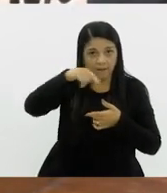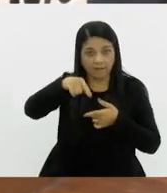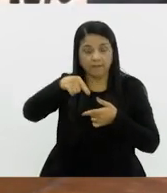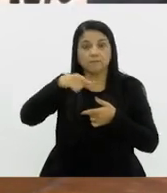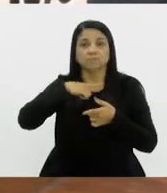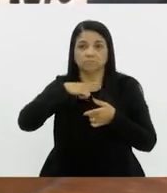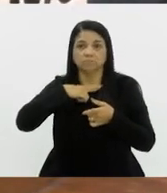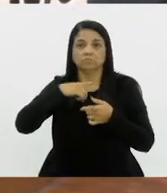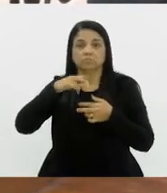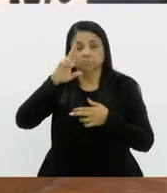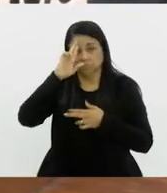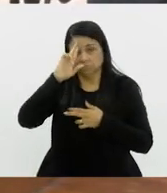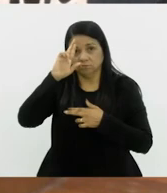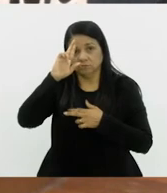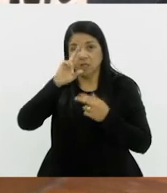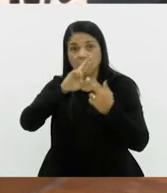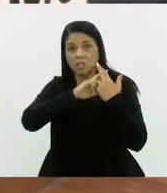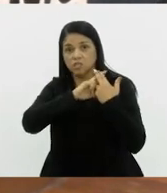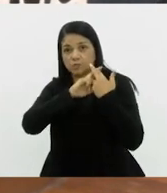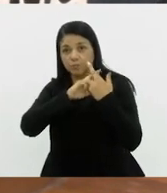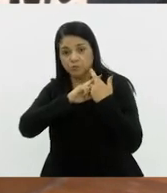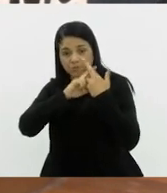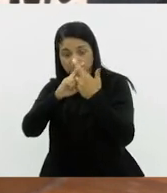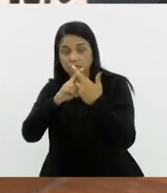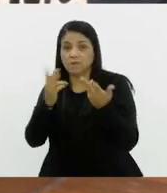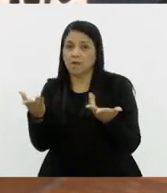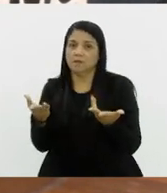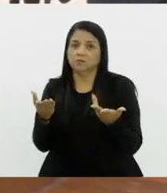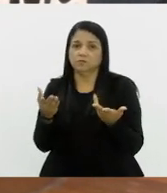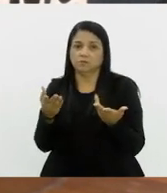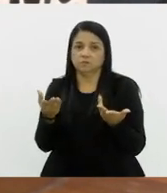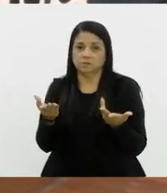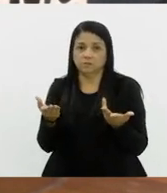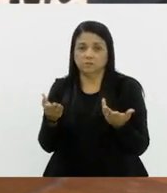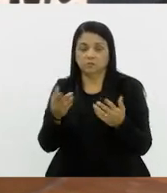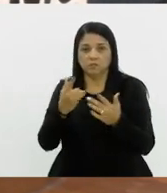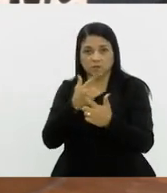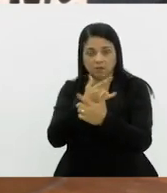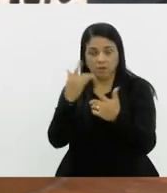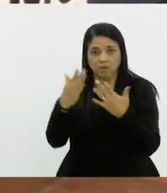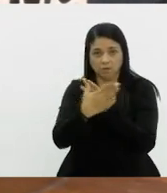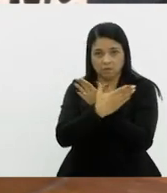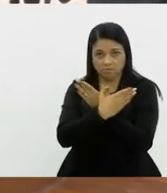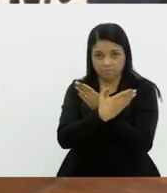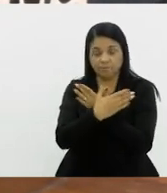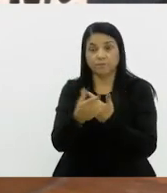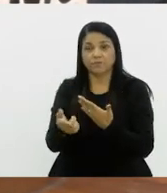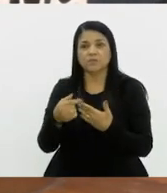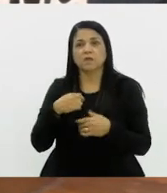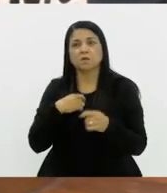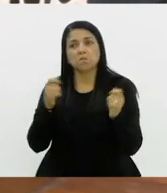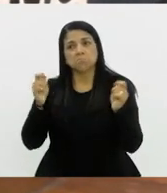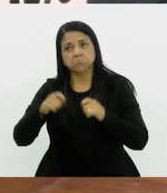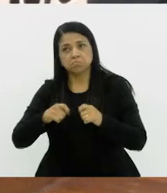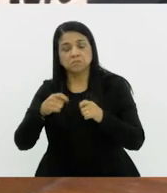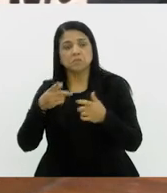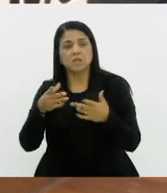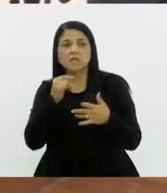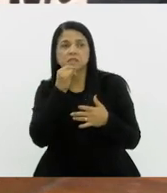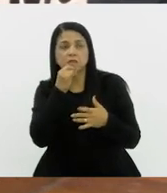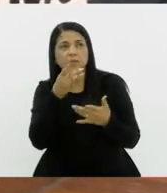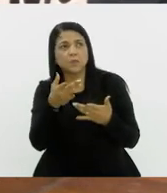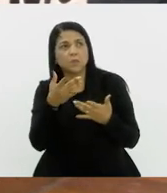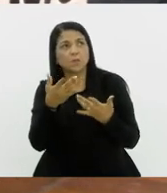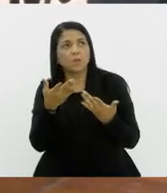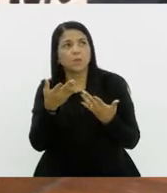custo desses radares é muito alto, Brigadeiro? Porque, por exemplo, isso aí até poderia ser discutido no âmbito de um TAC ou de outra medida compensatória,